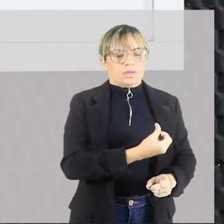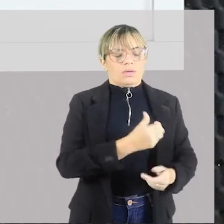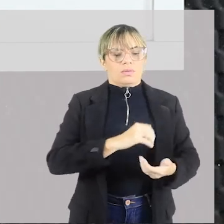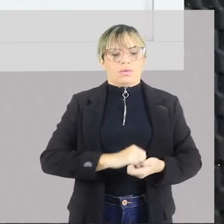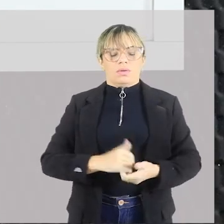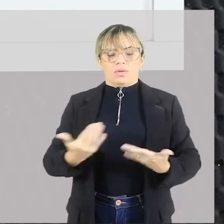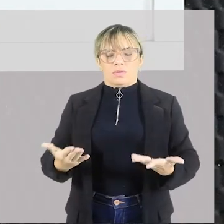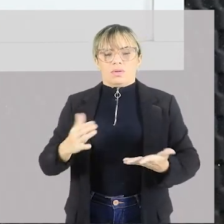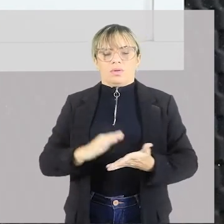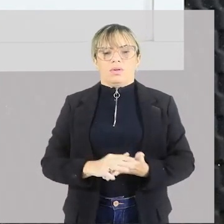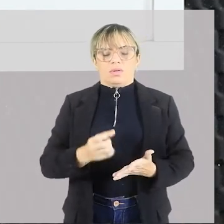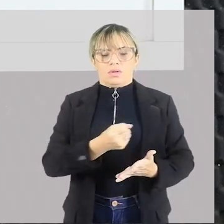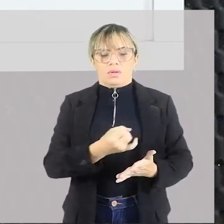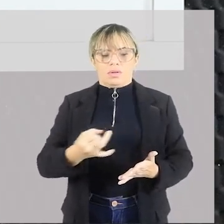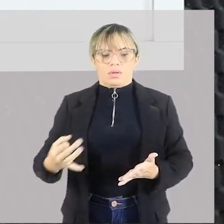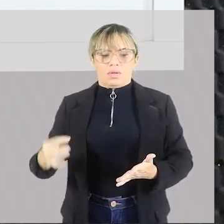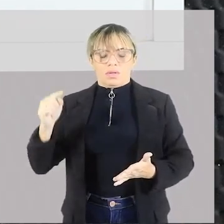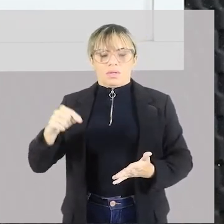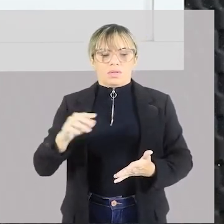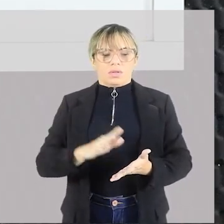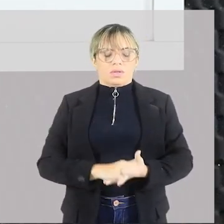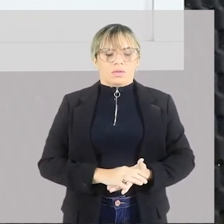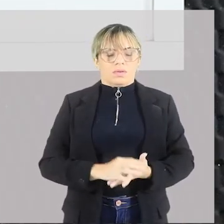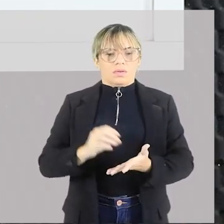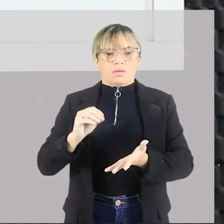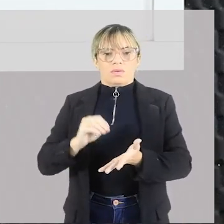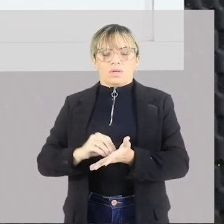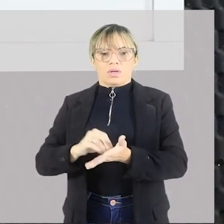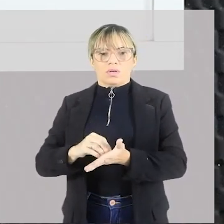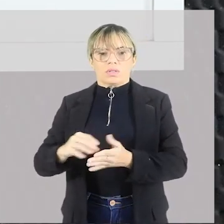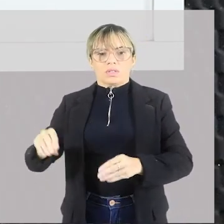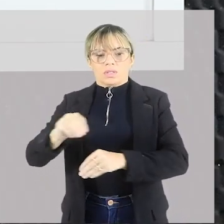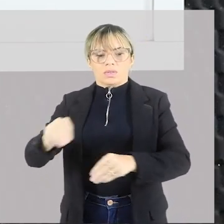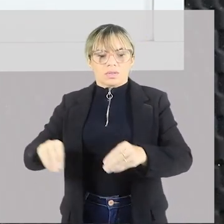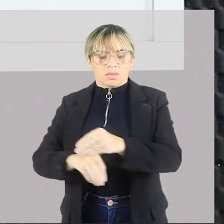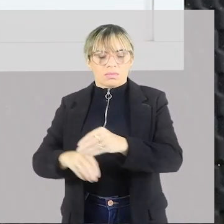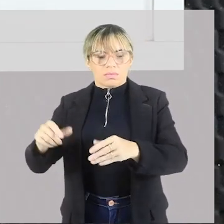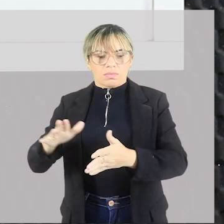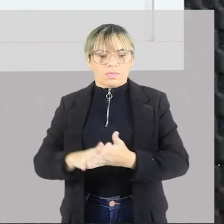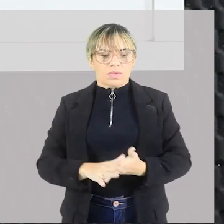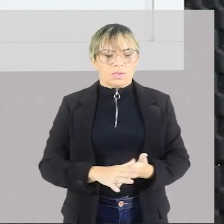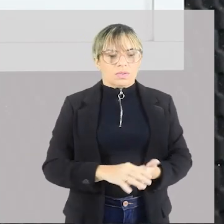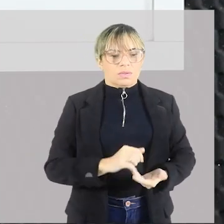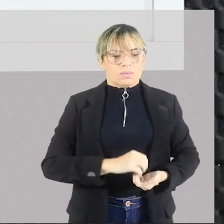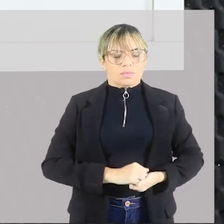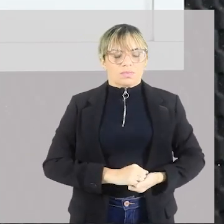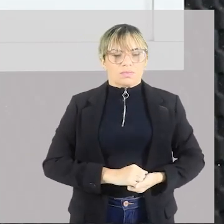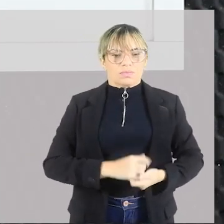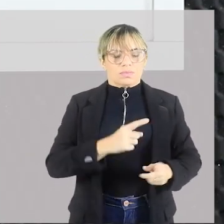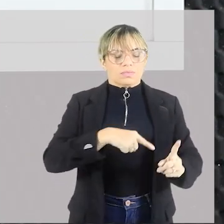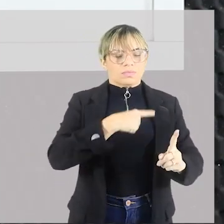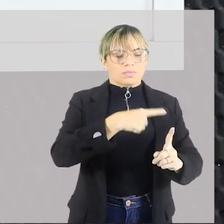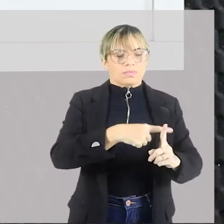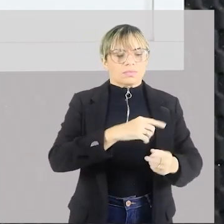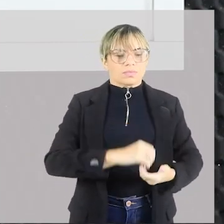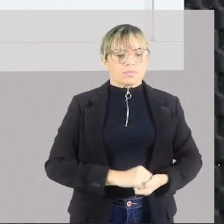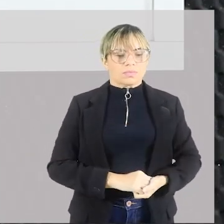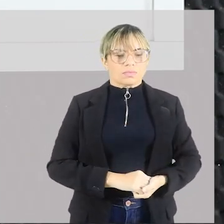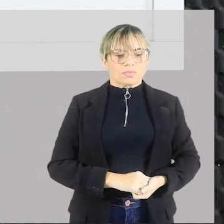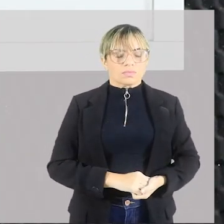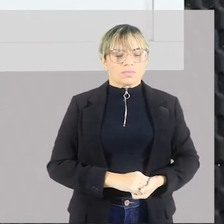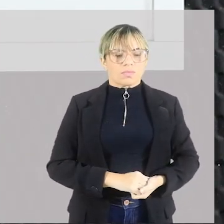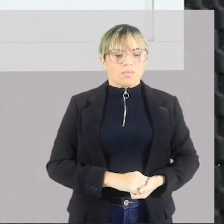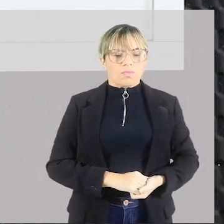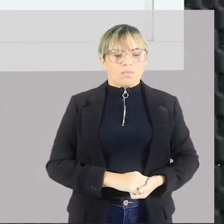ainda restam aqui de outras cores então se eu fizer essa soma aqui 4 + 8 12 dá 18 não é